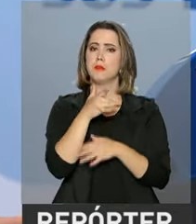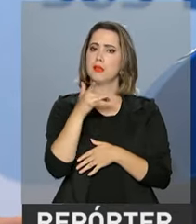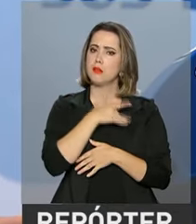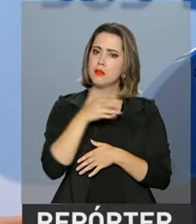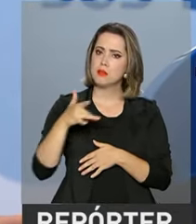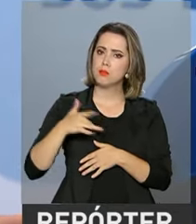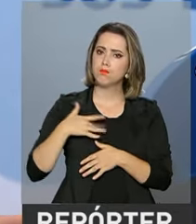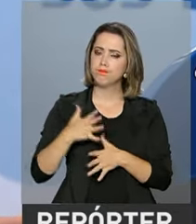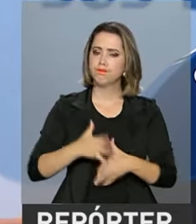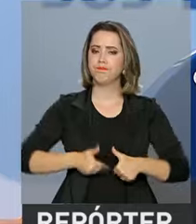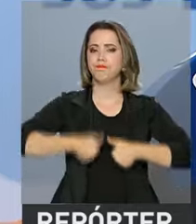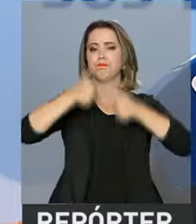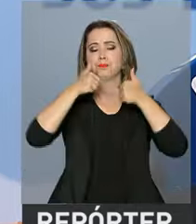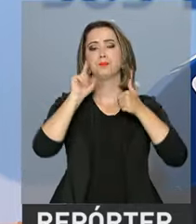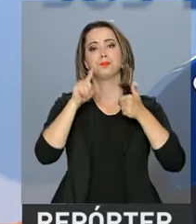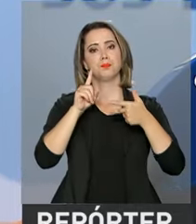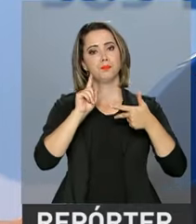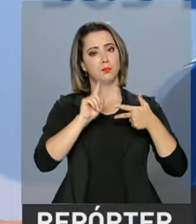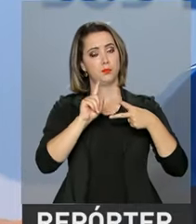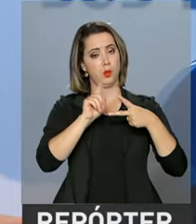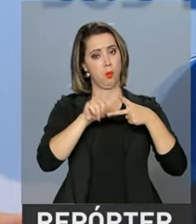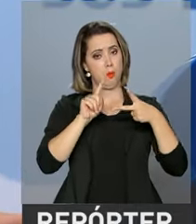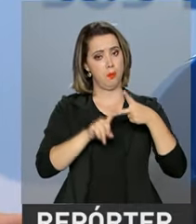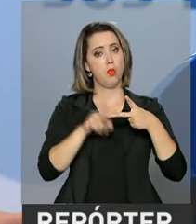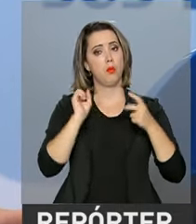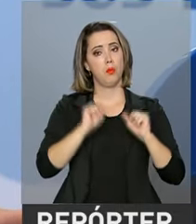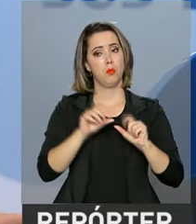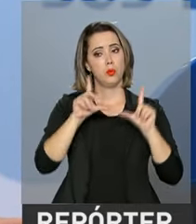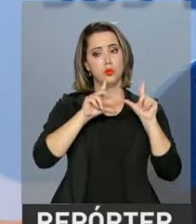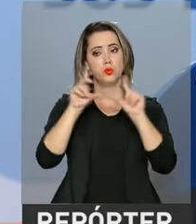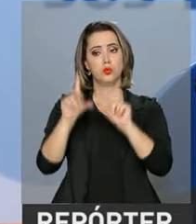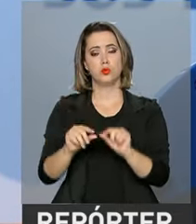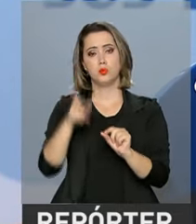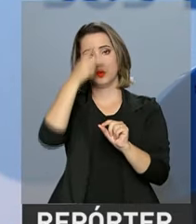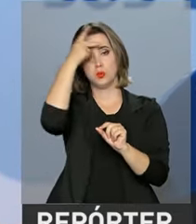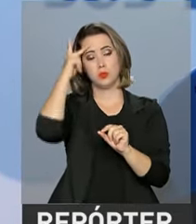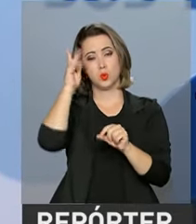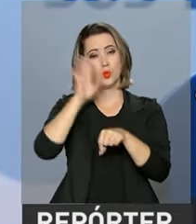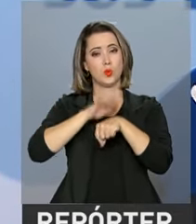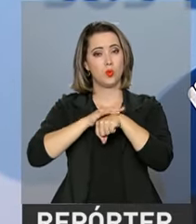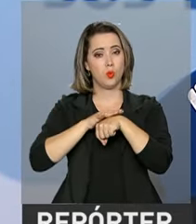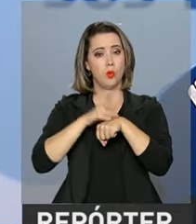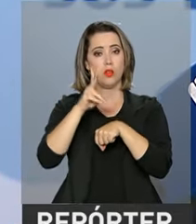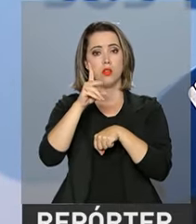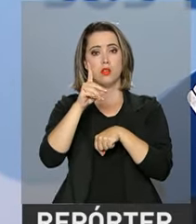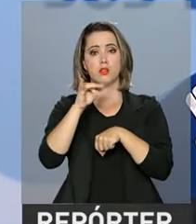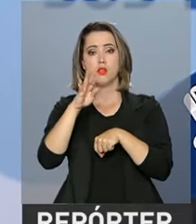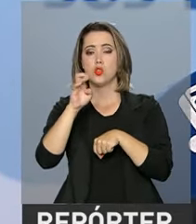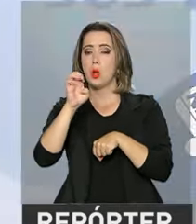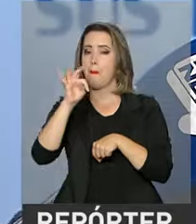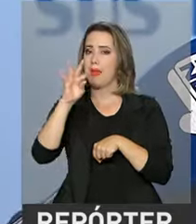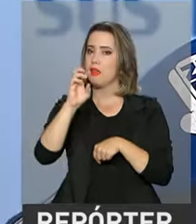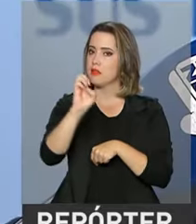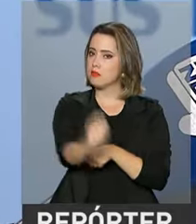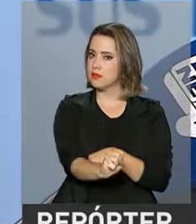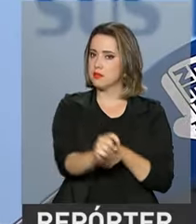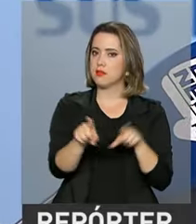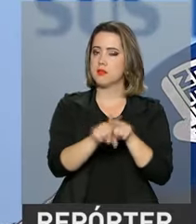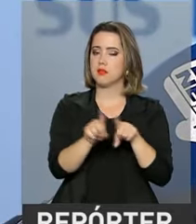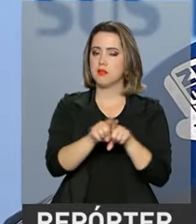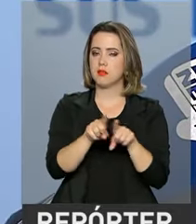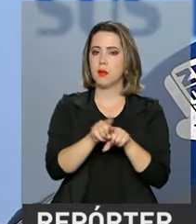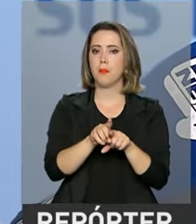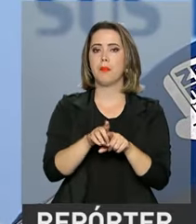que são os pontos que poderão reduzir o número de diabéticos e de hipertensos ao longo do tempo nós temos